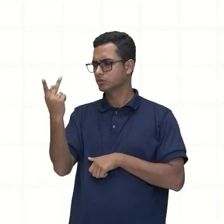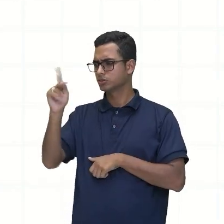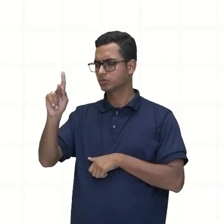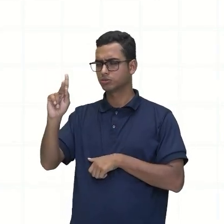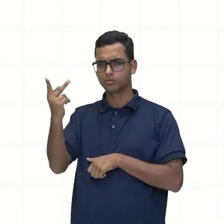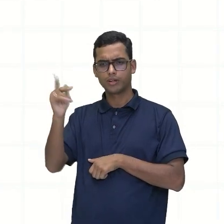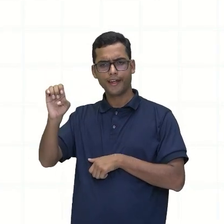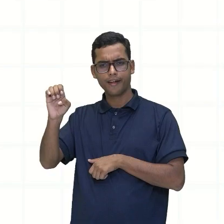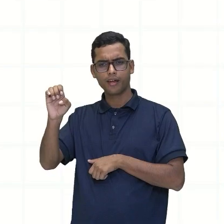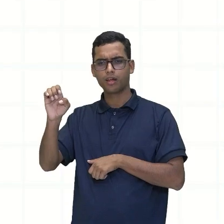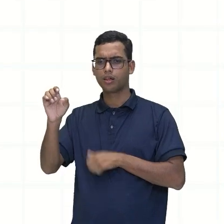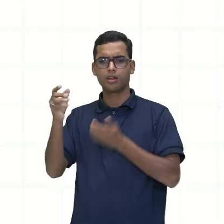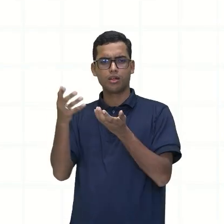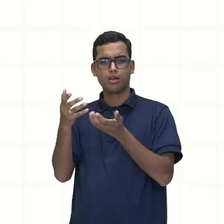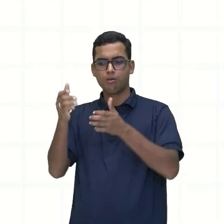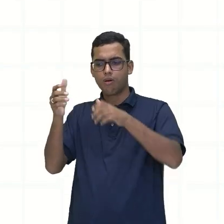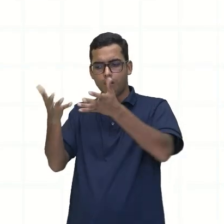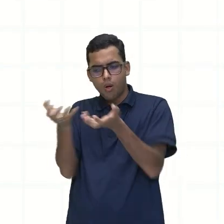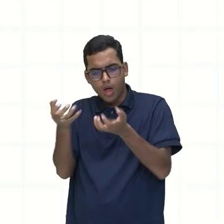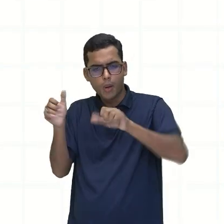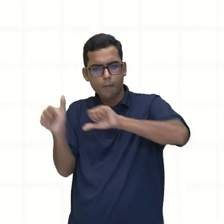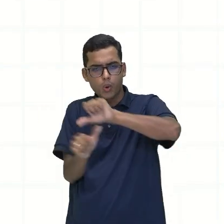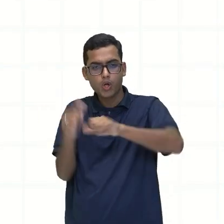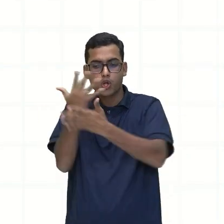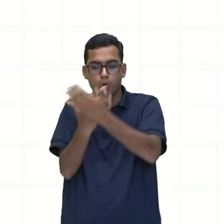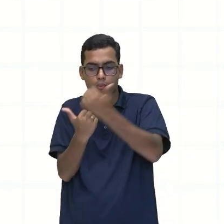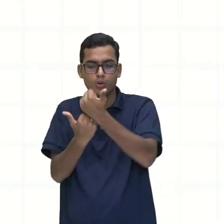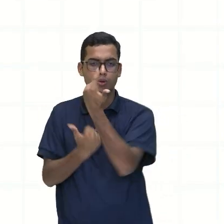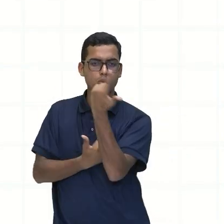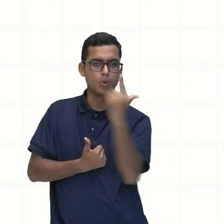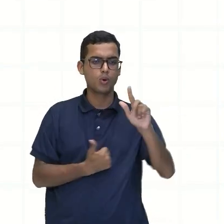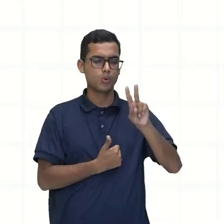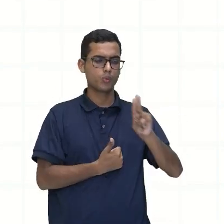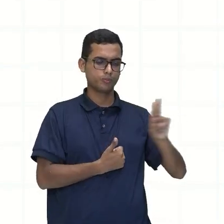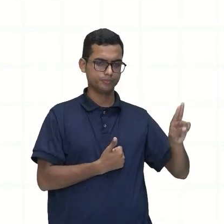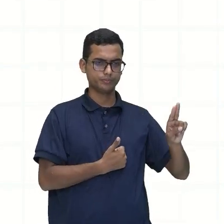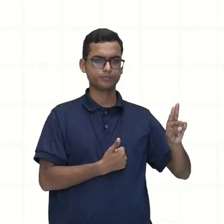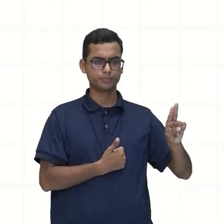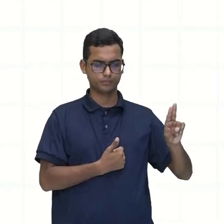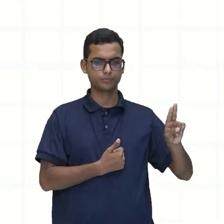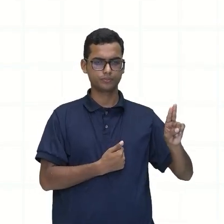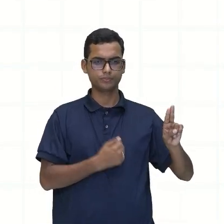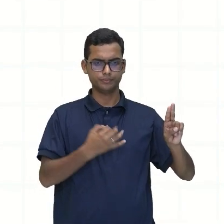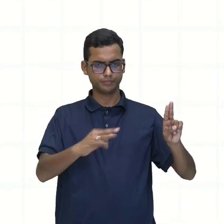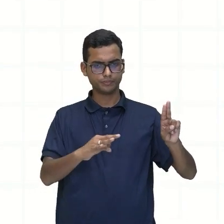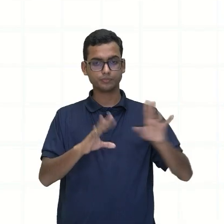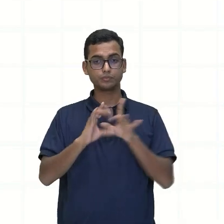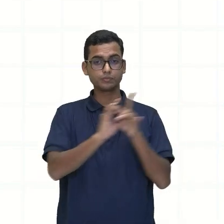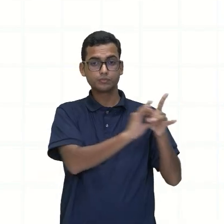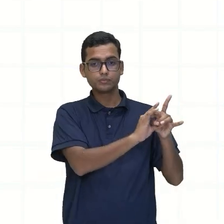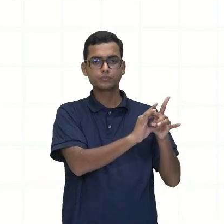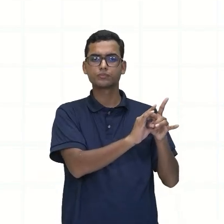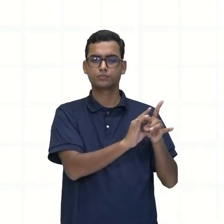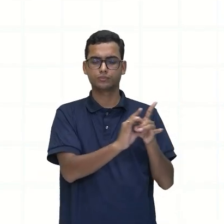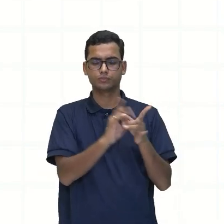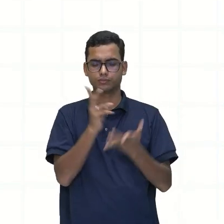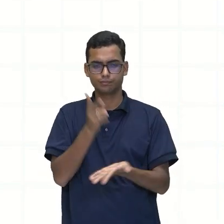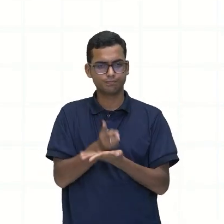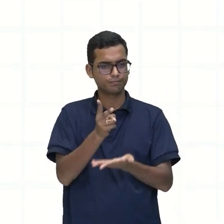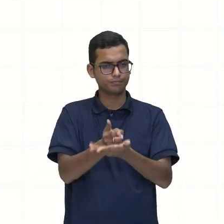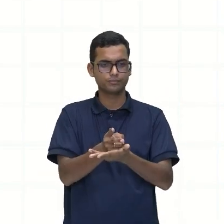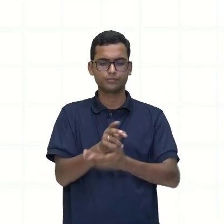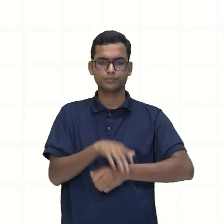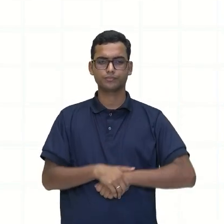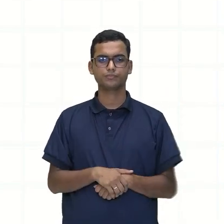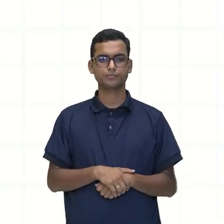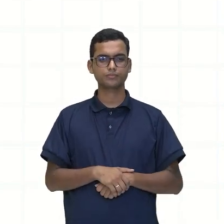oração e substituir por algo que não vá fazer a minha oração perder sentido. Qual é o nome desse